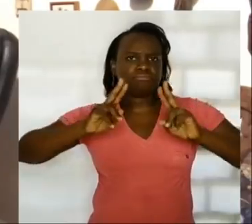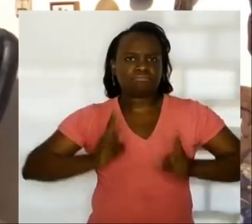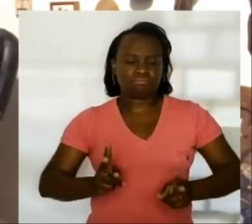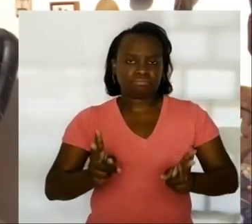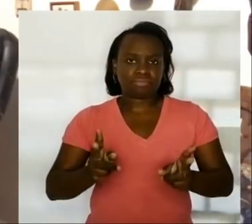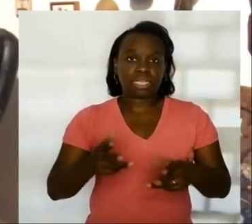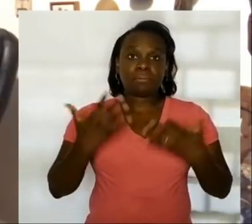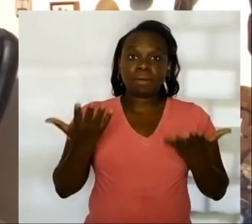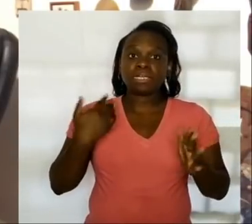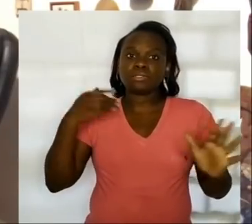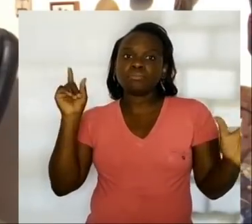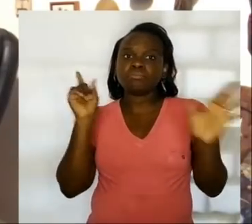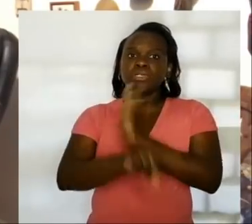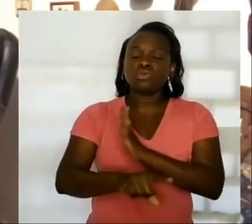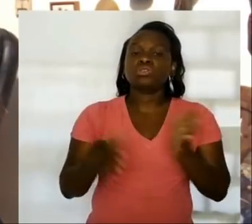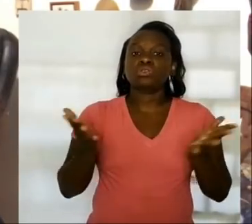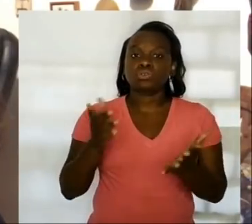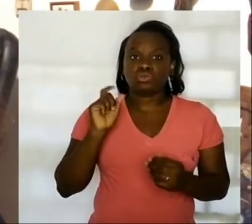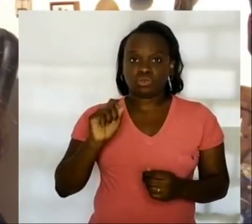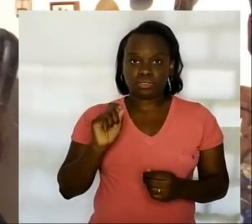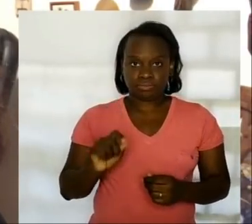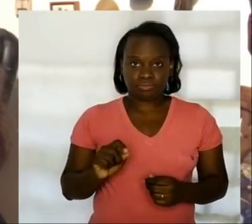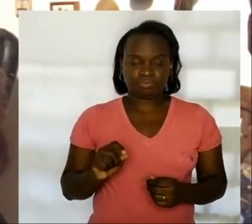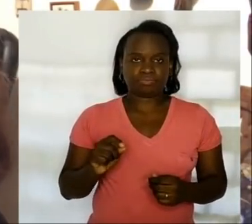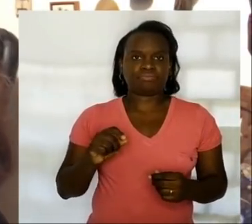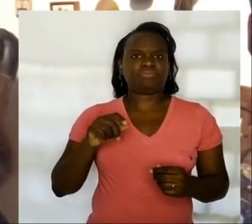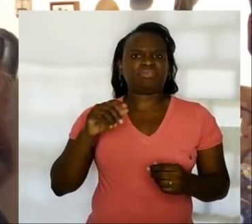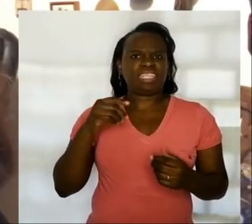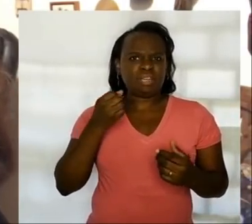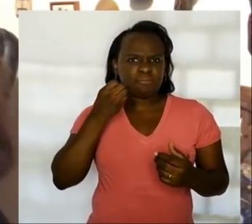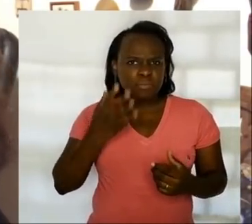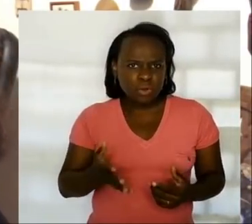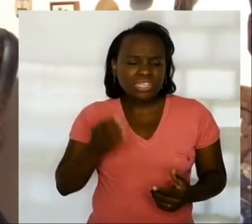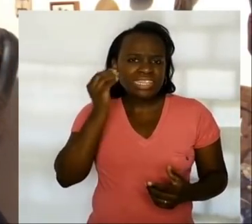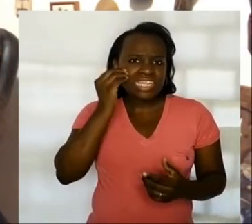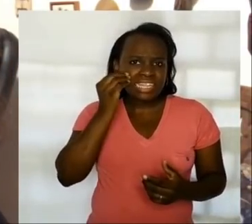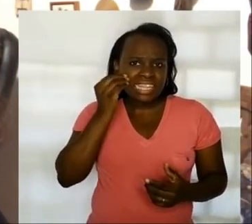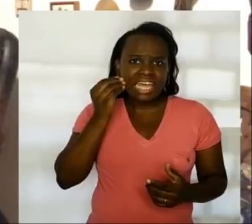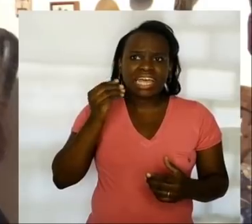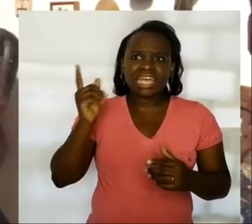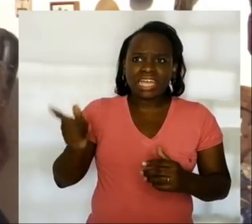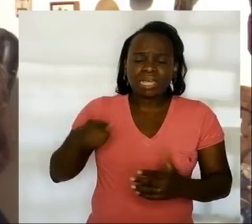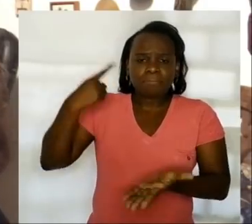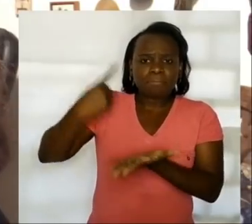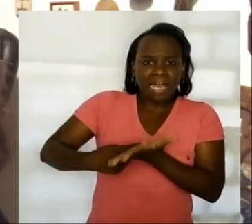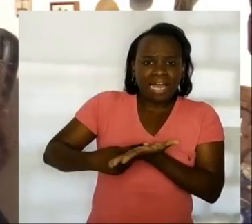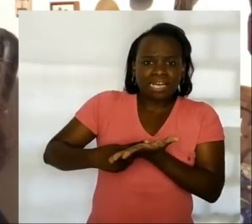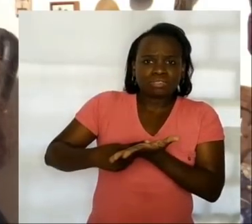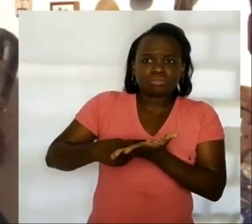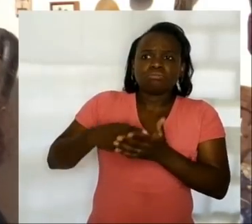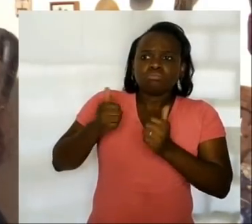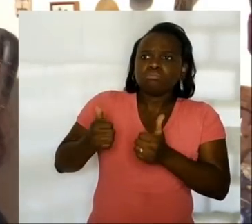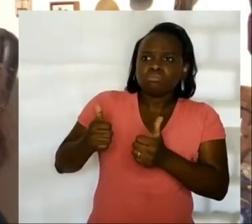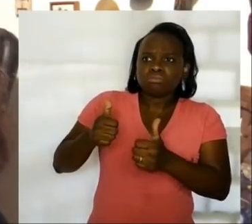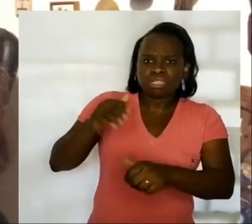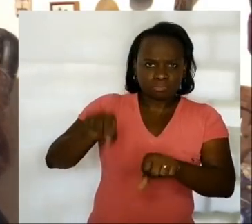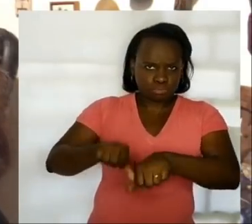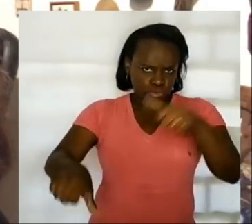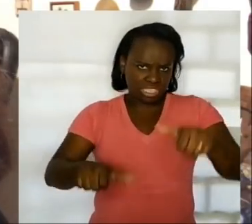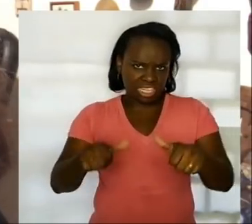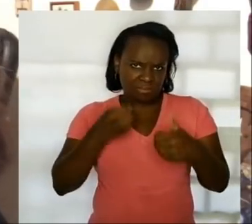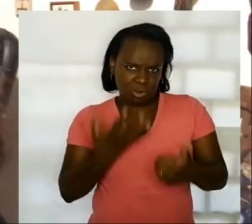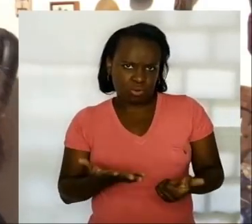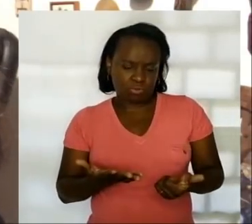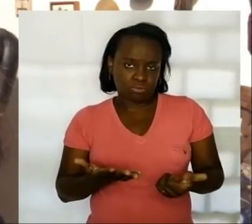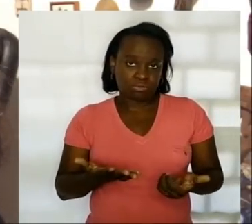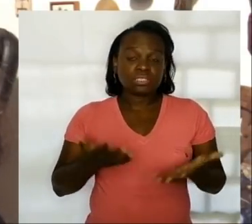forma respeitosa? E a pergunta que eu quero deixar aqui hoje é: será que vale a pena tentar quebrar esse pacto que